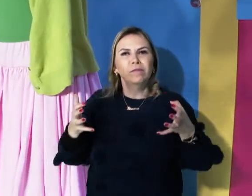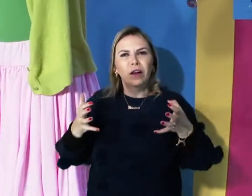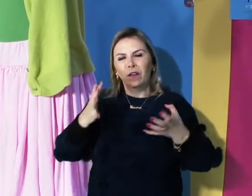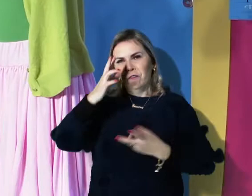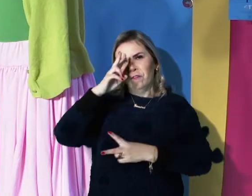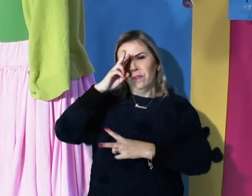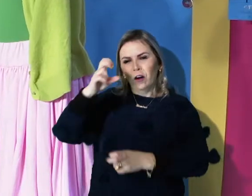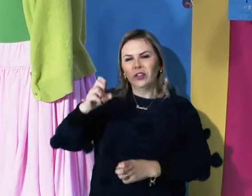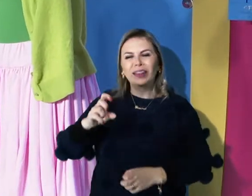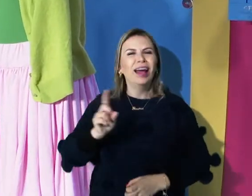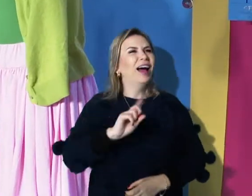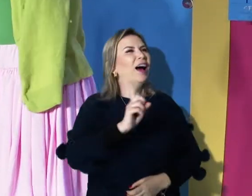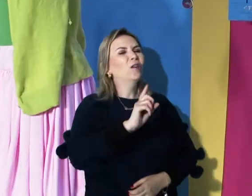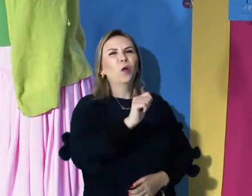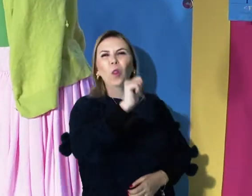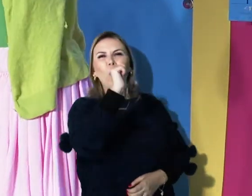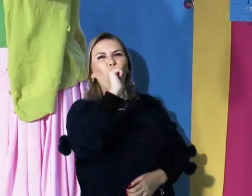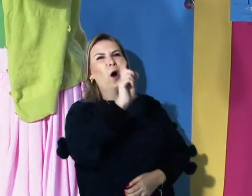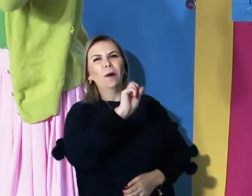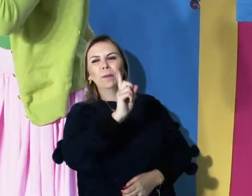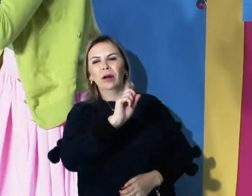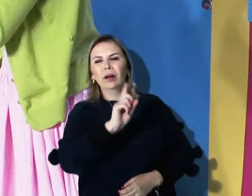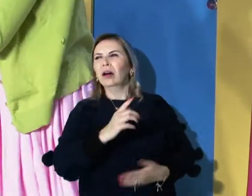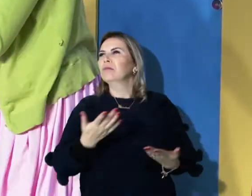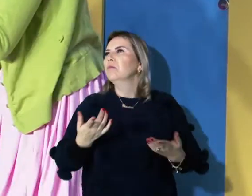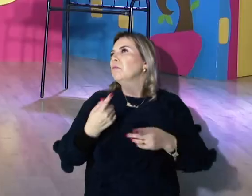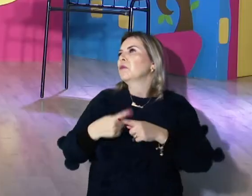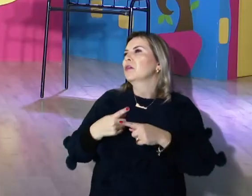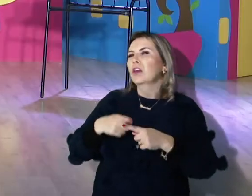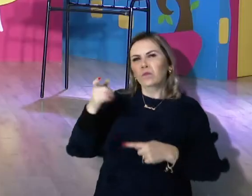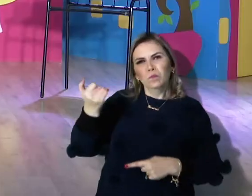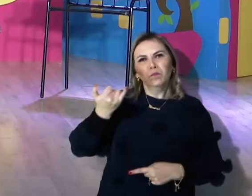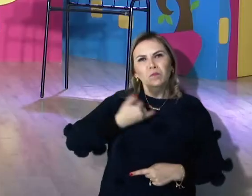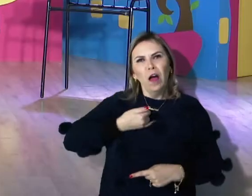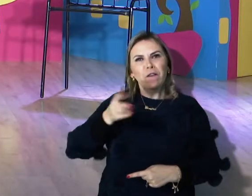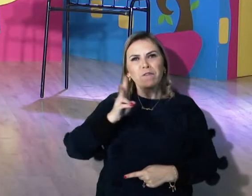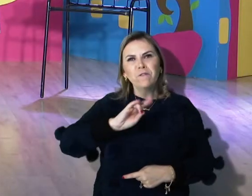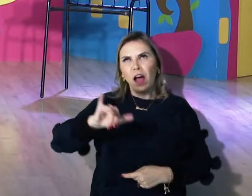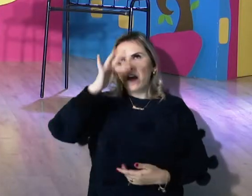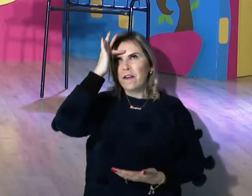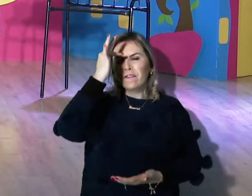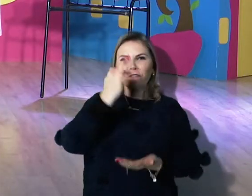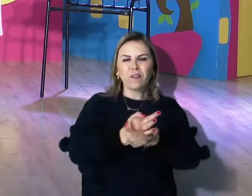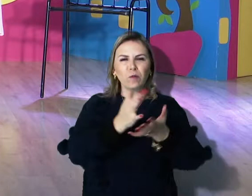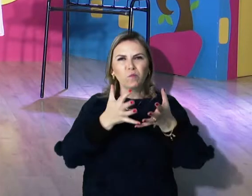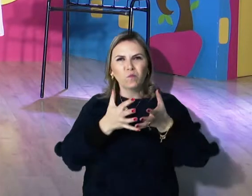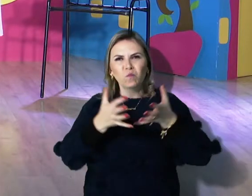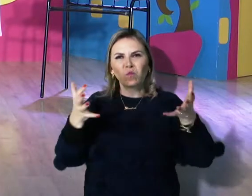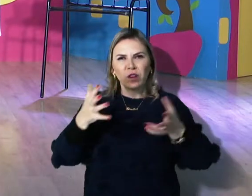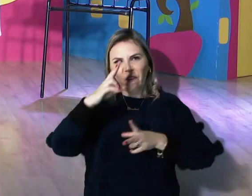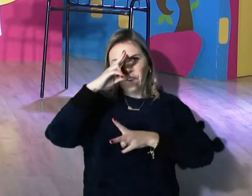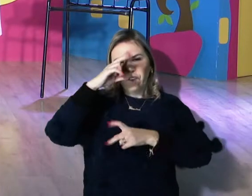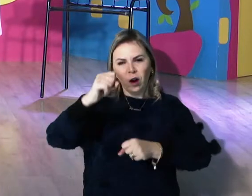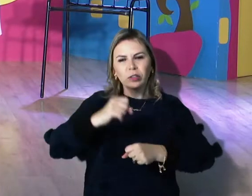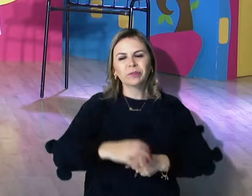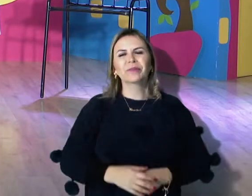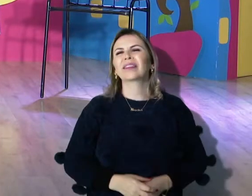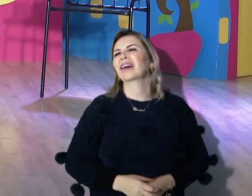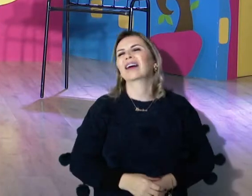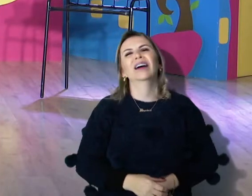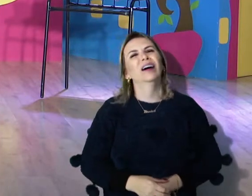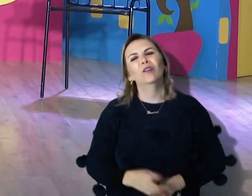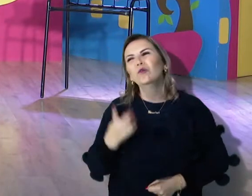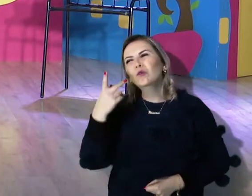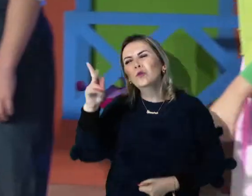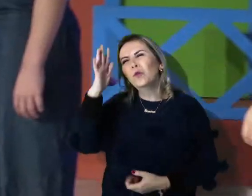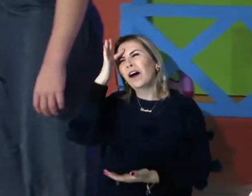Gigi, não toma isso não! Ué, por que não? Você não disse que isso vai fazer minha fé ficar grande e forte? Não é pra sua fé,